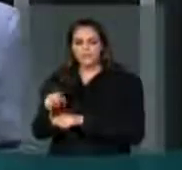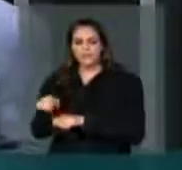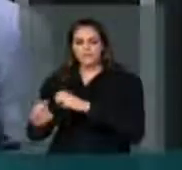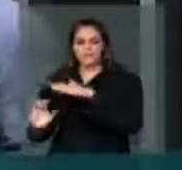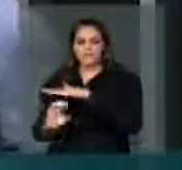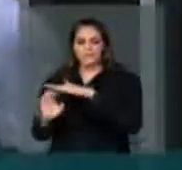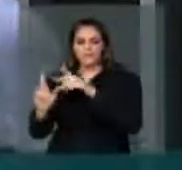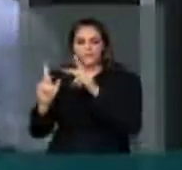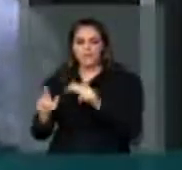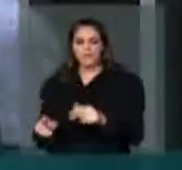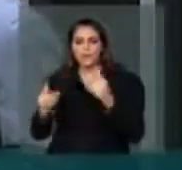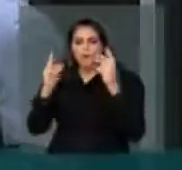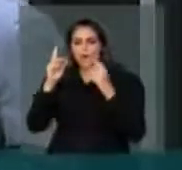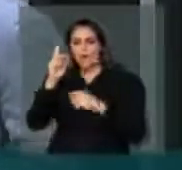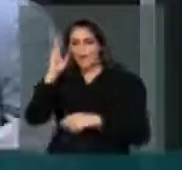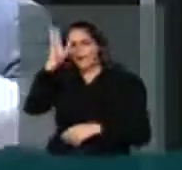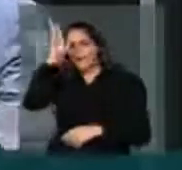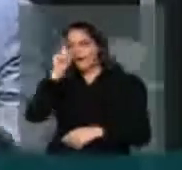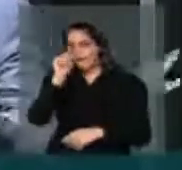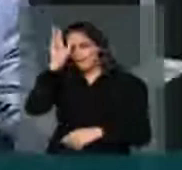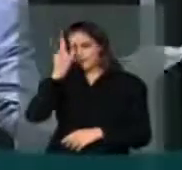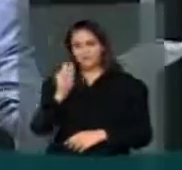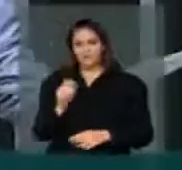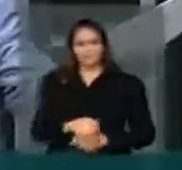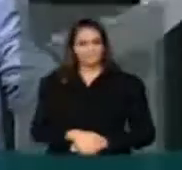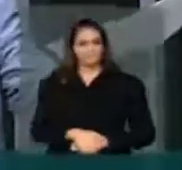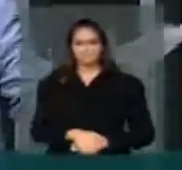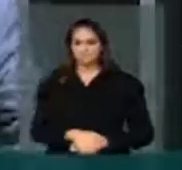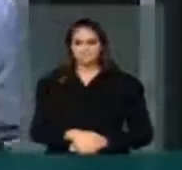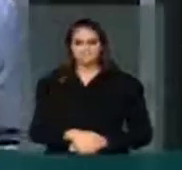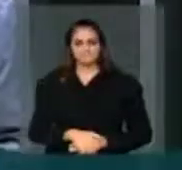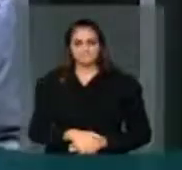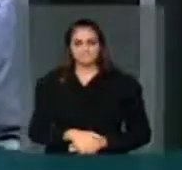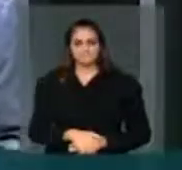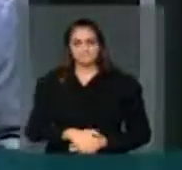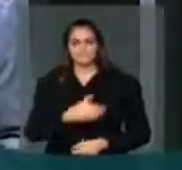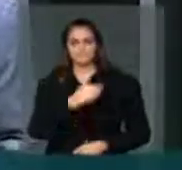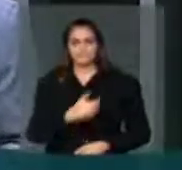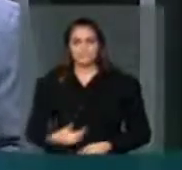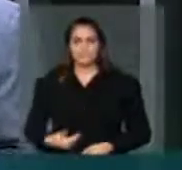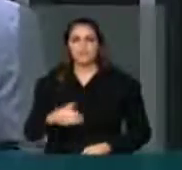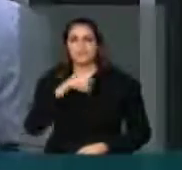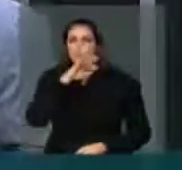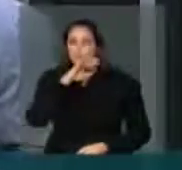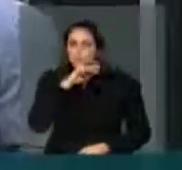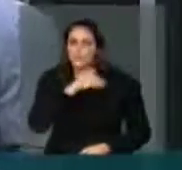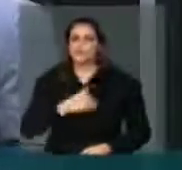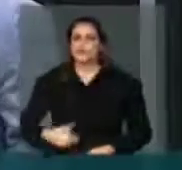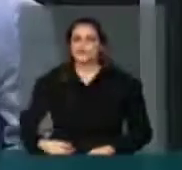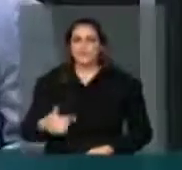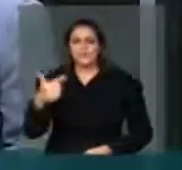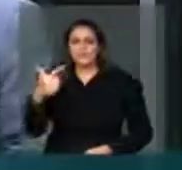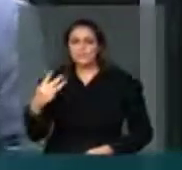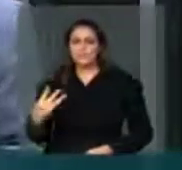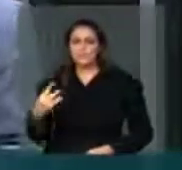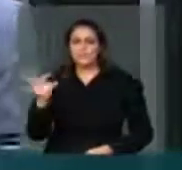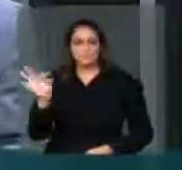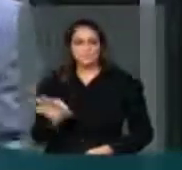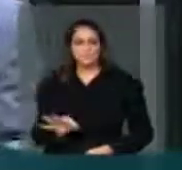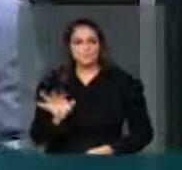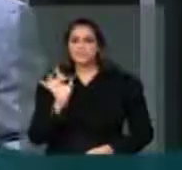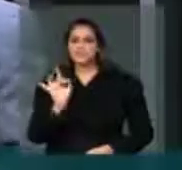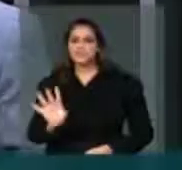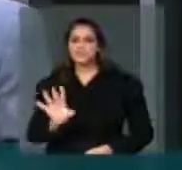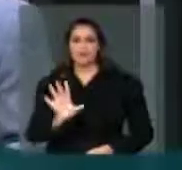muito ruim para um governo que tem 23% de aprovação popular. Como é que um governo que